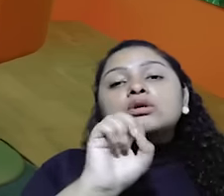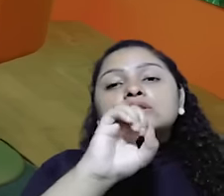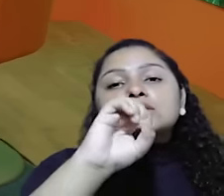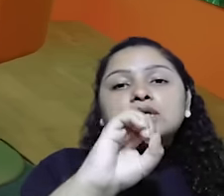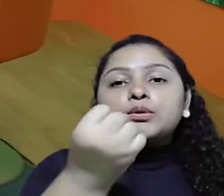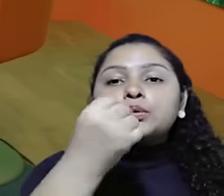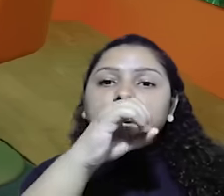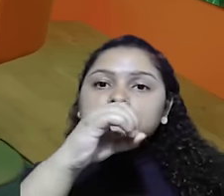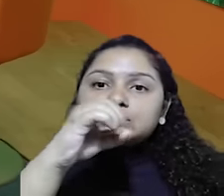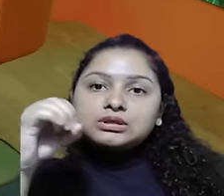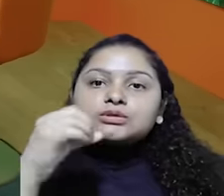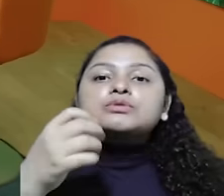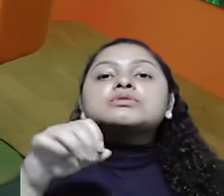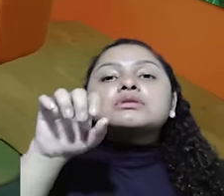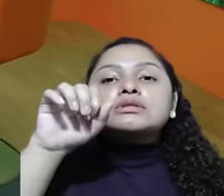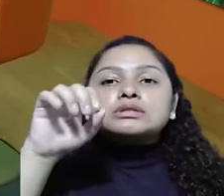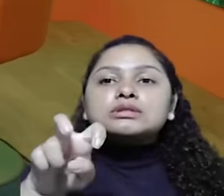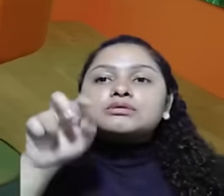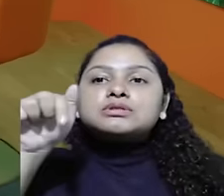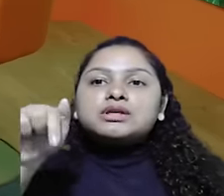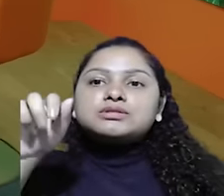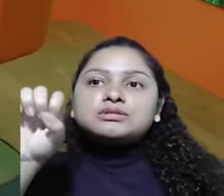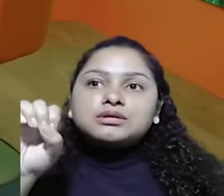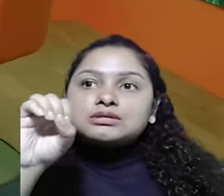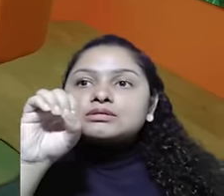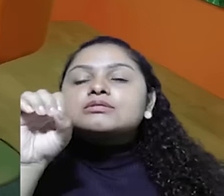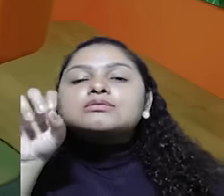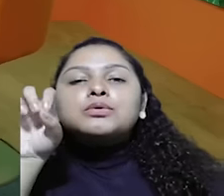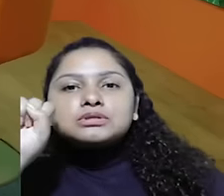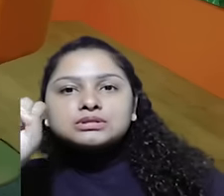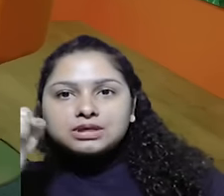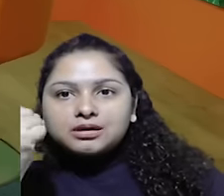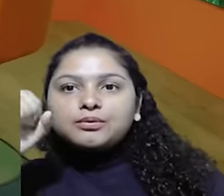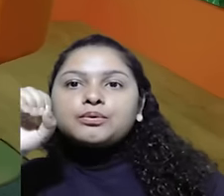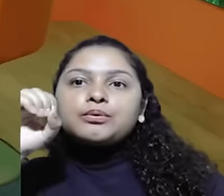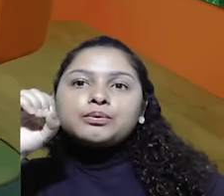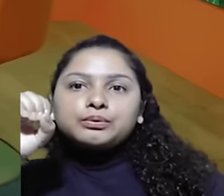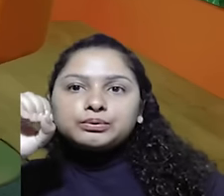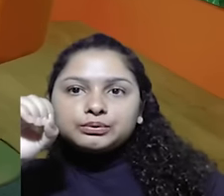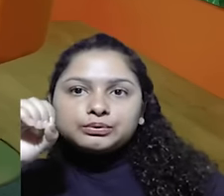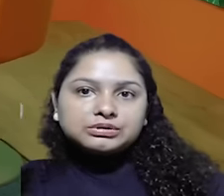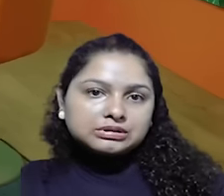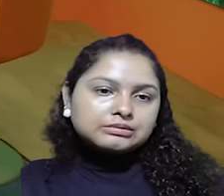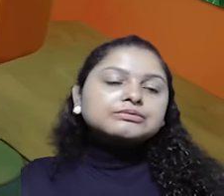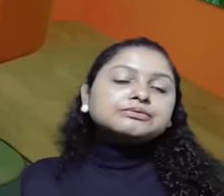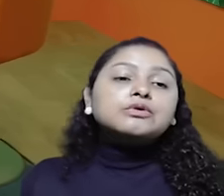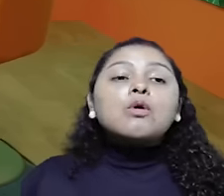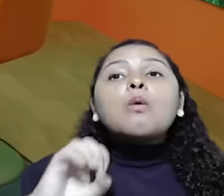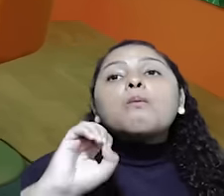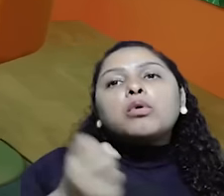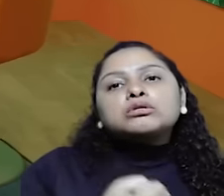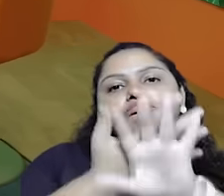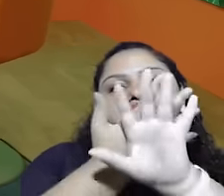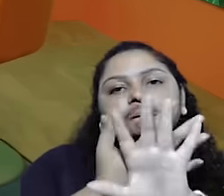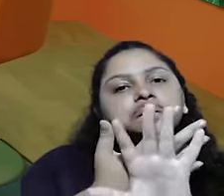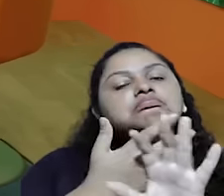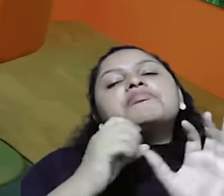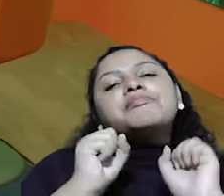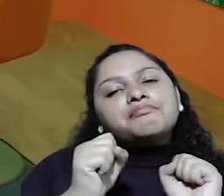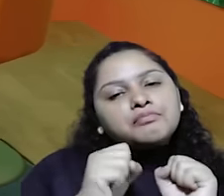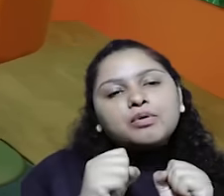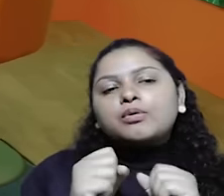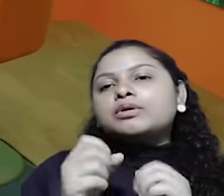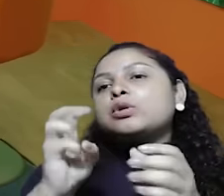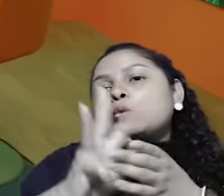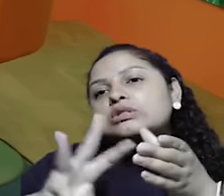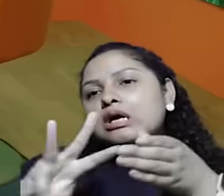0800 57800 pode também acessar o nosso site para fazer agendar uma vídeochamada né se você não gosta